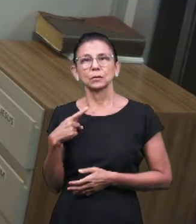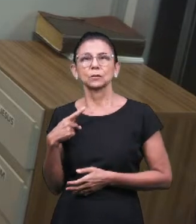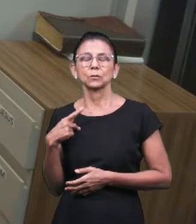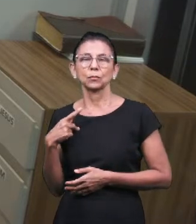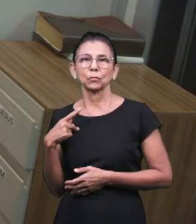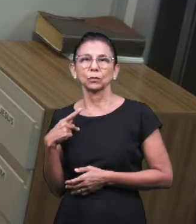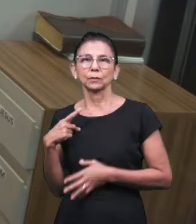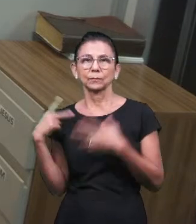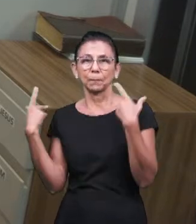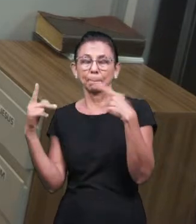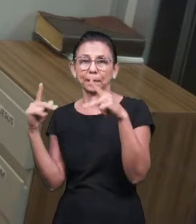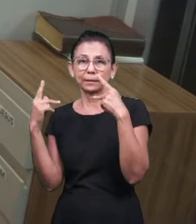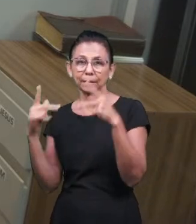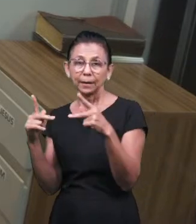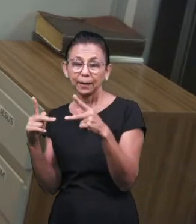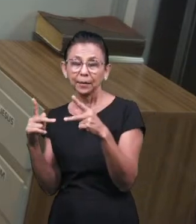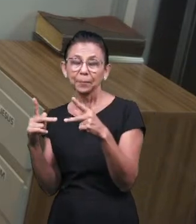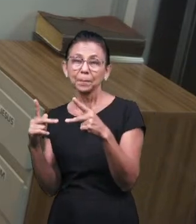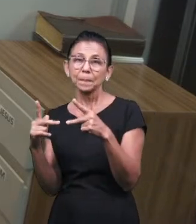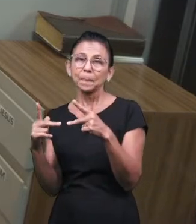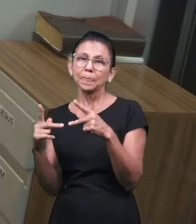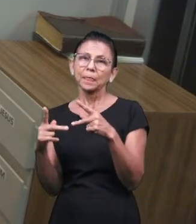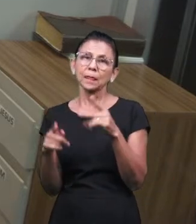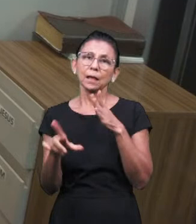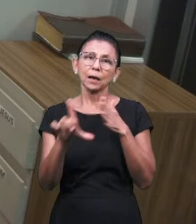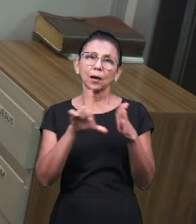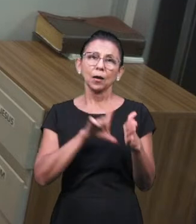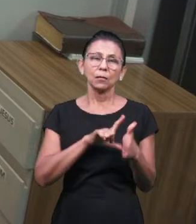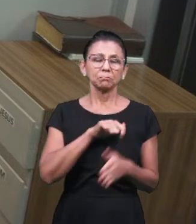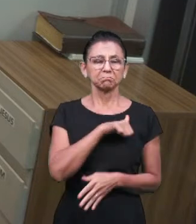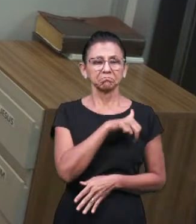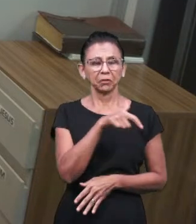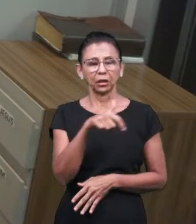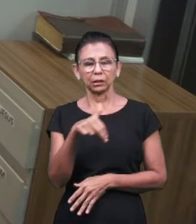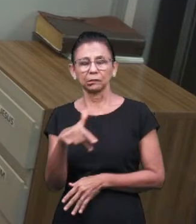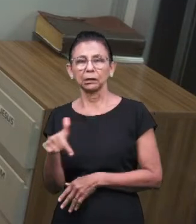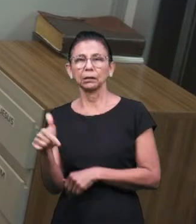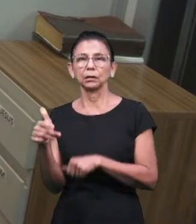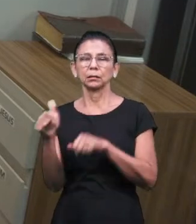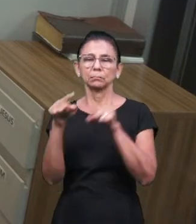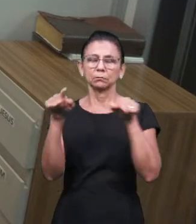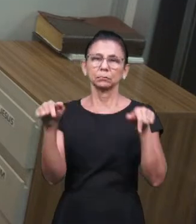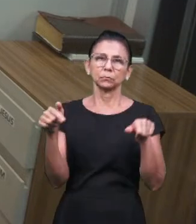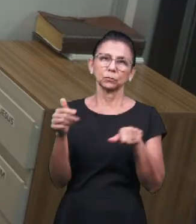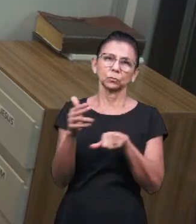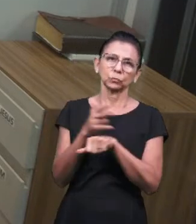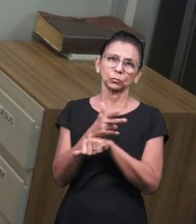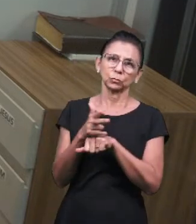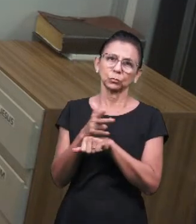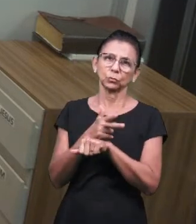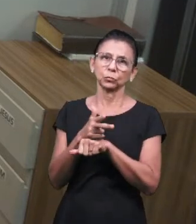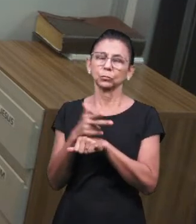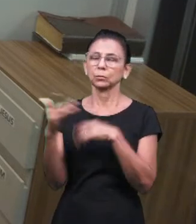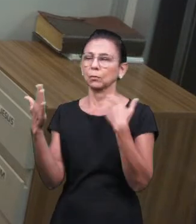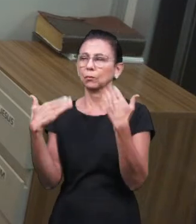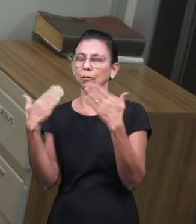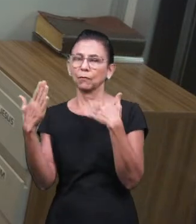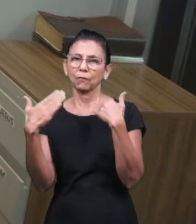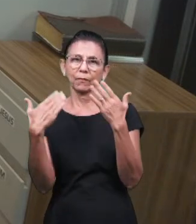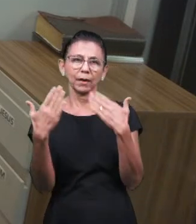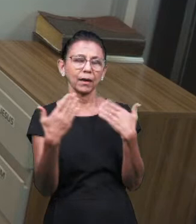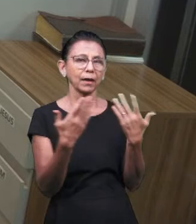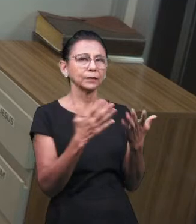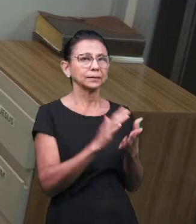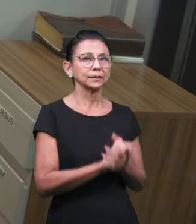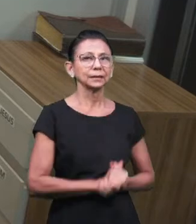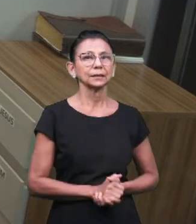da noite, ele passa aqui nos estúdios da Rádio Manaim, conversa um pouco conosco, bate um papo, né? Nós vamos conversar com o pastor